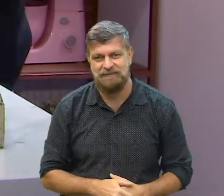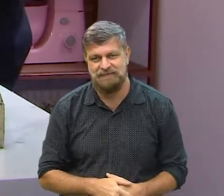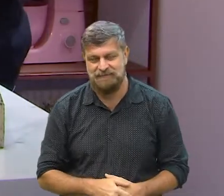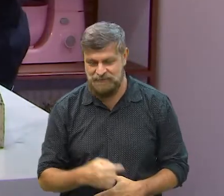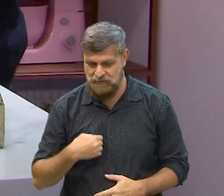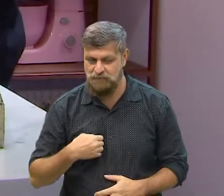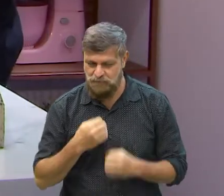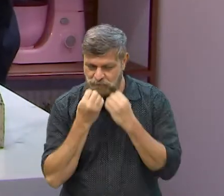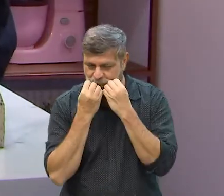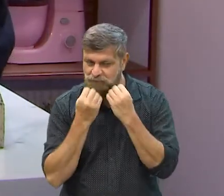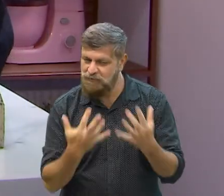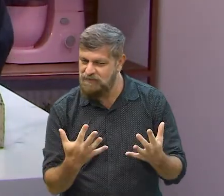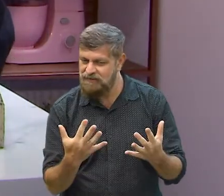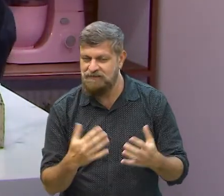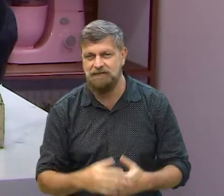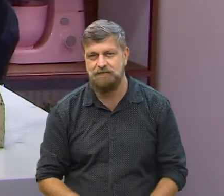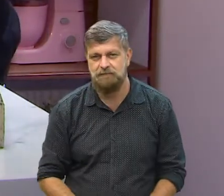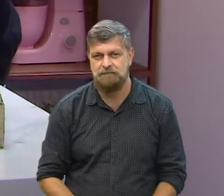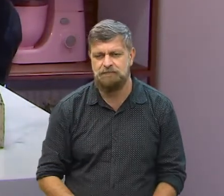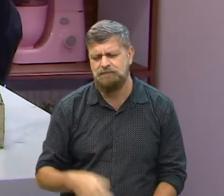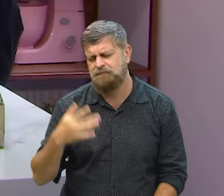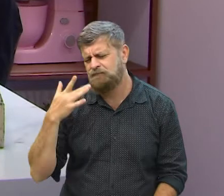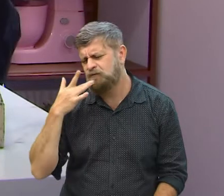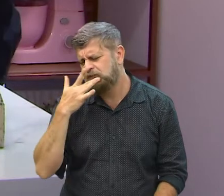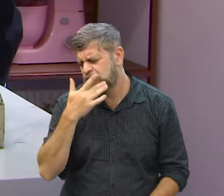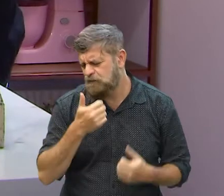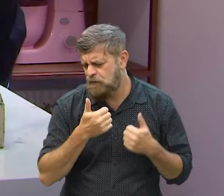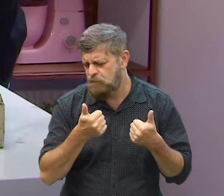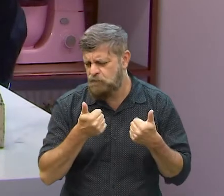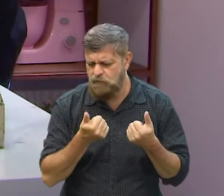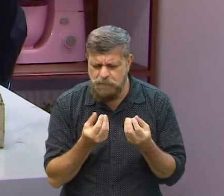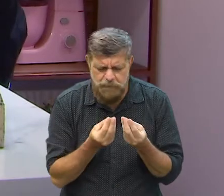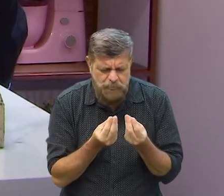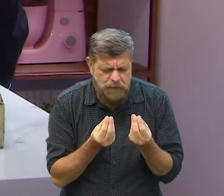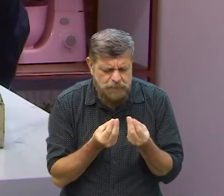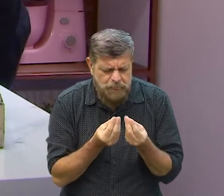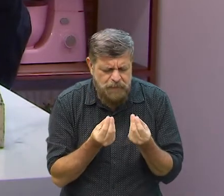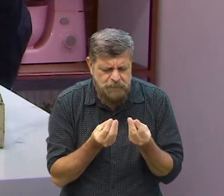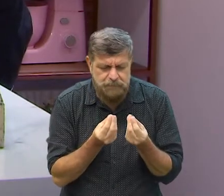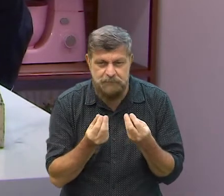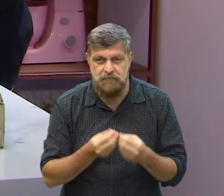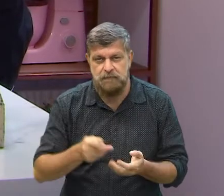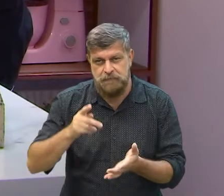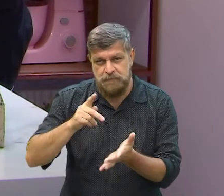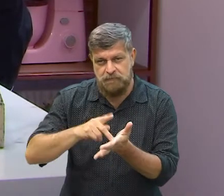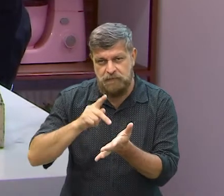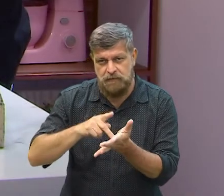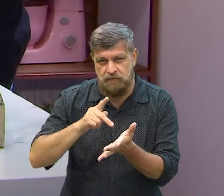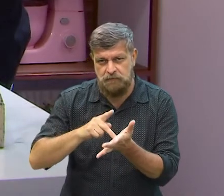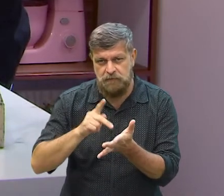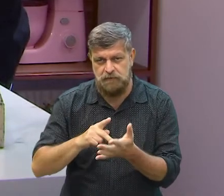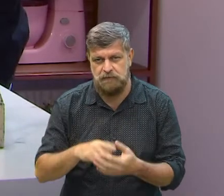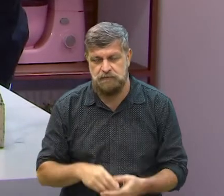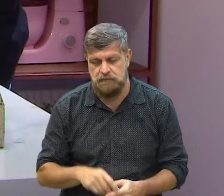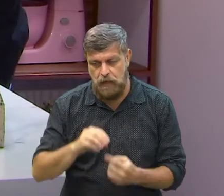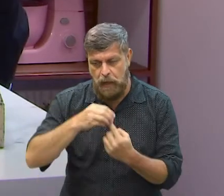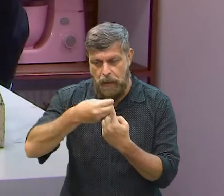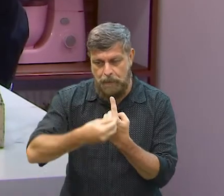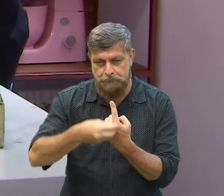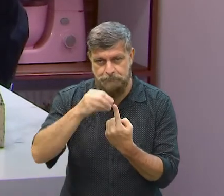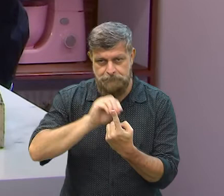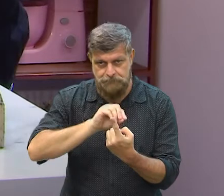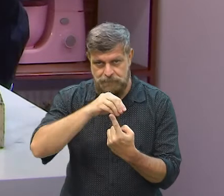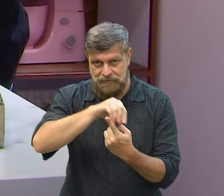Vou falar aqui. Muito bom. Macio, né? E realmente, o sabor da banana é